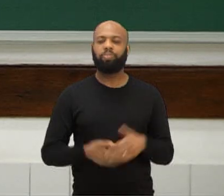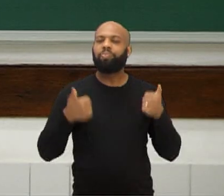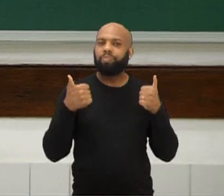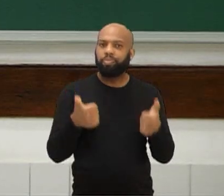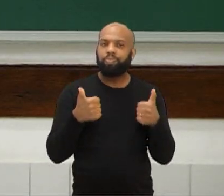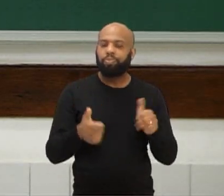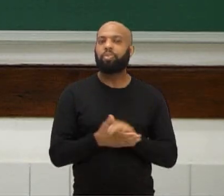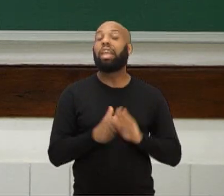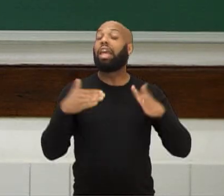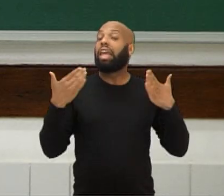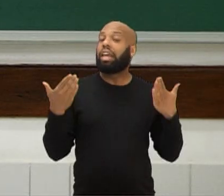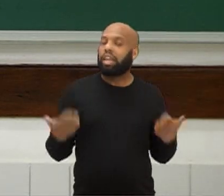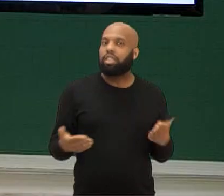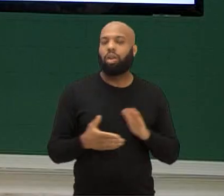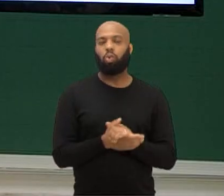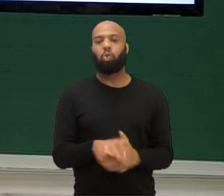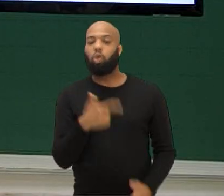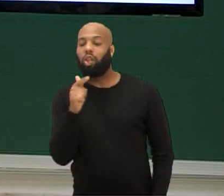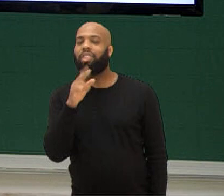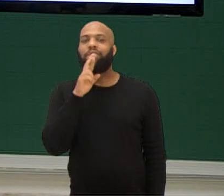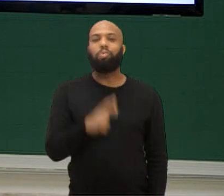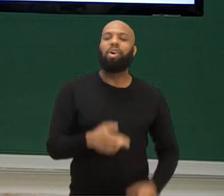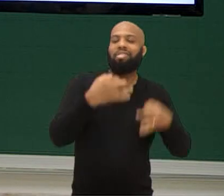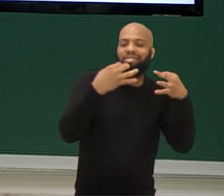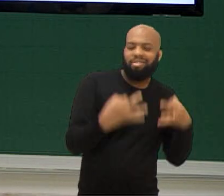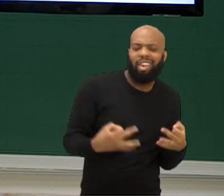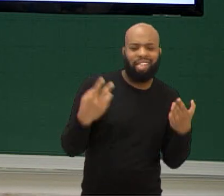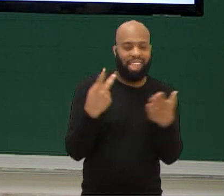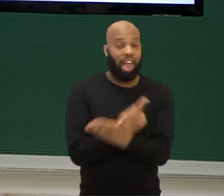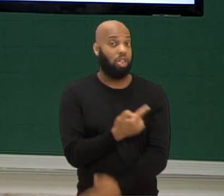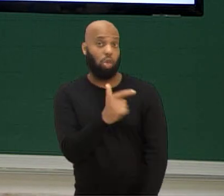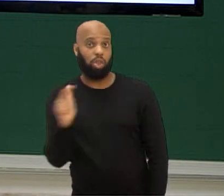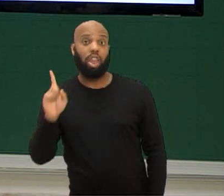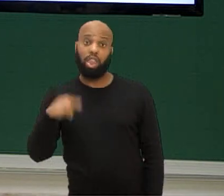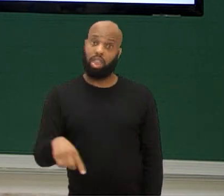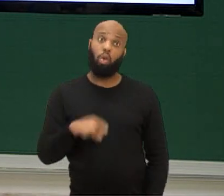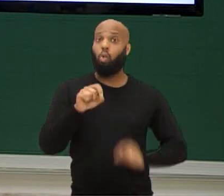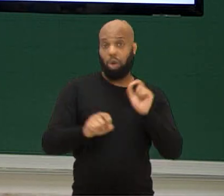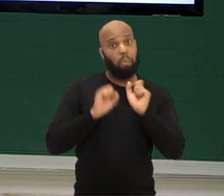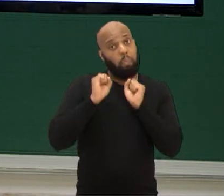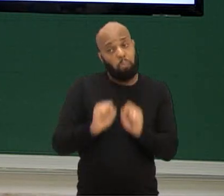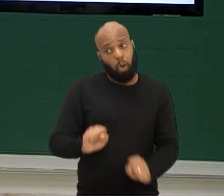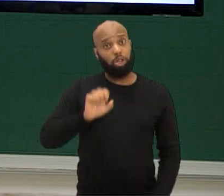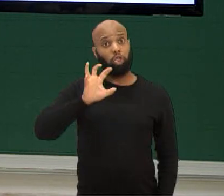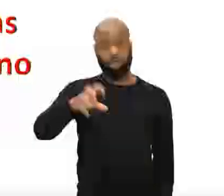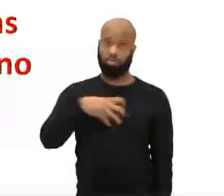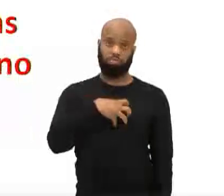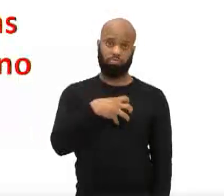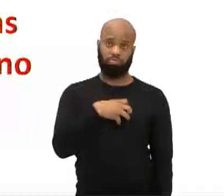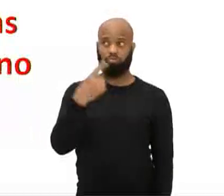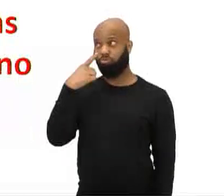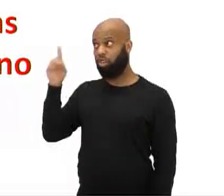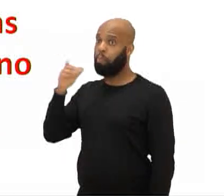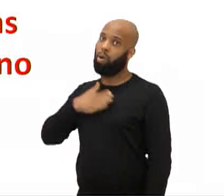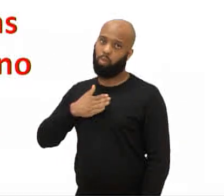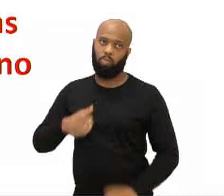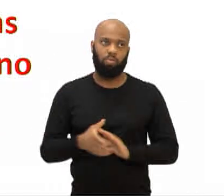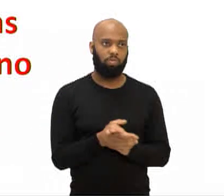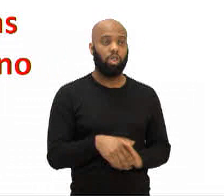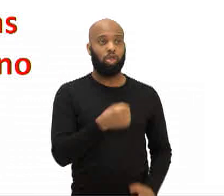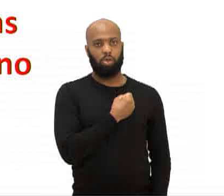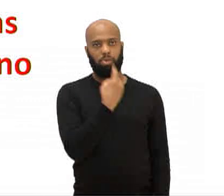Muito bem. Claro que não tem uma resposta correta, né? Tem uma possibilidade de resposta. Então, a número 1,